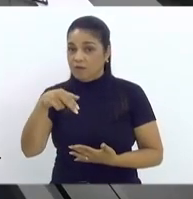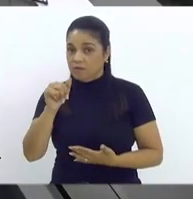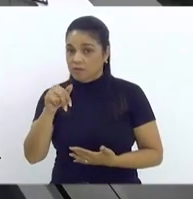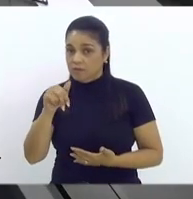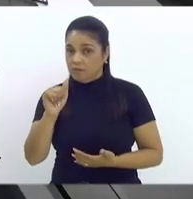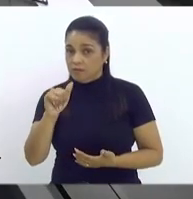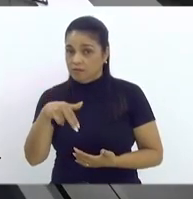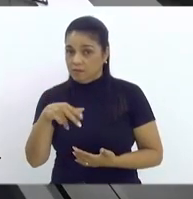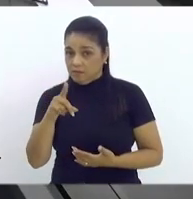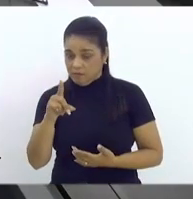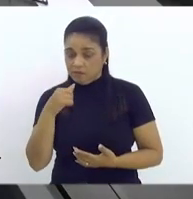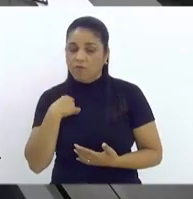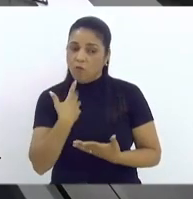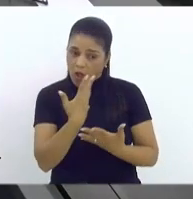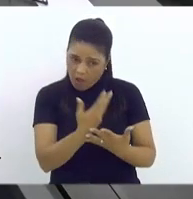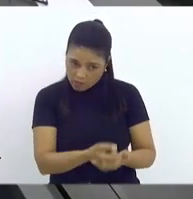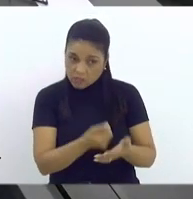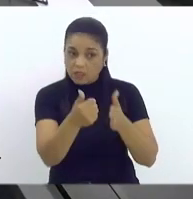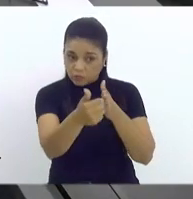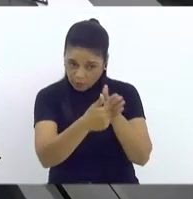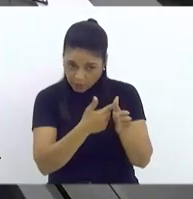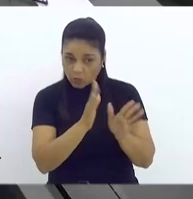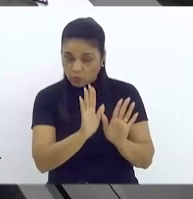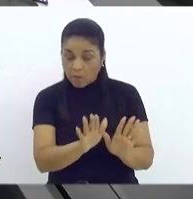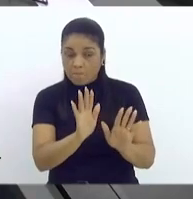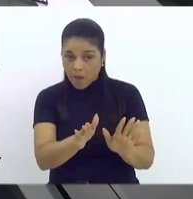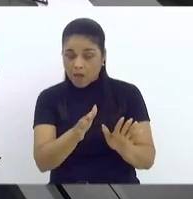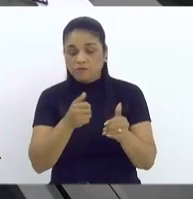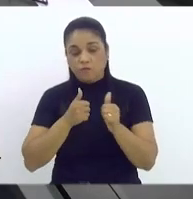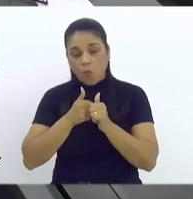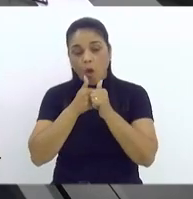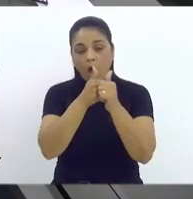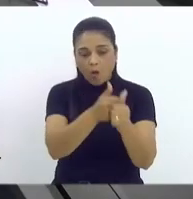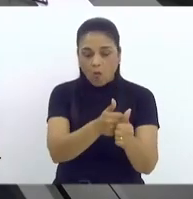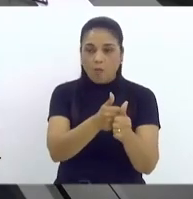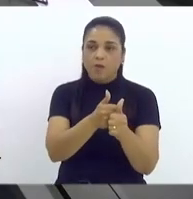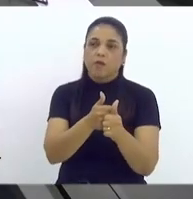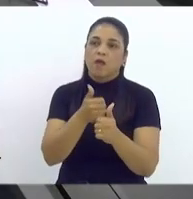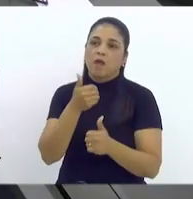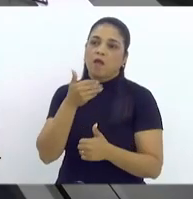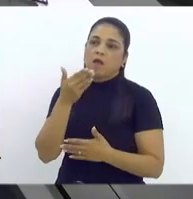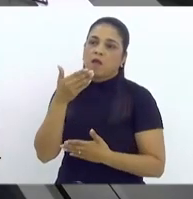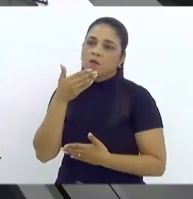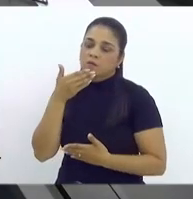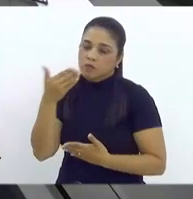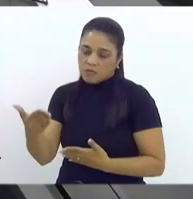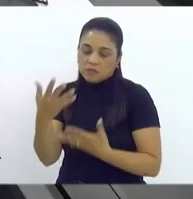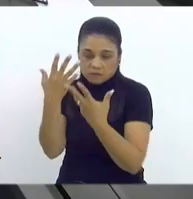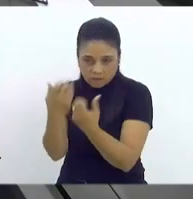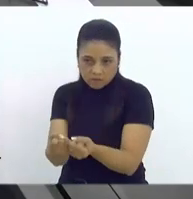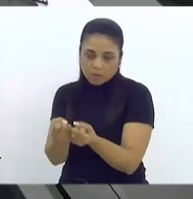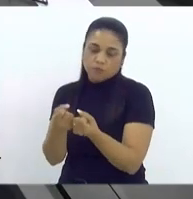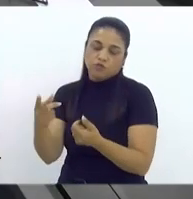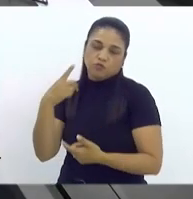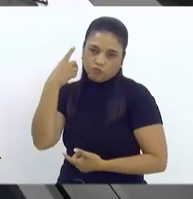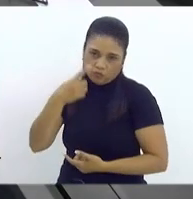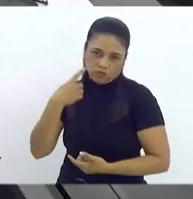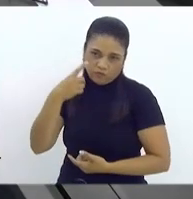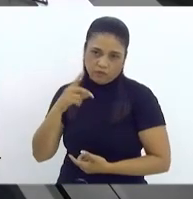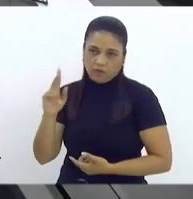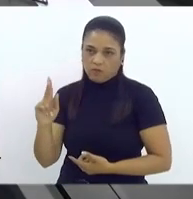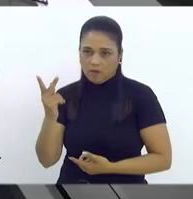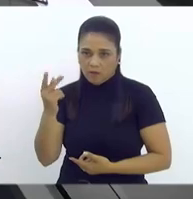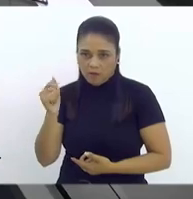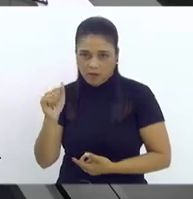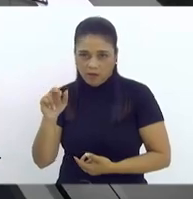o pleito de Vossa Excelência, mas vou acompanhar o apelo do doutor Harima e vou indeferir. Tá certo. Não, era só